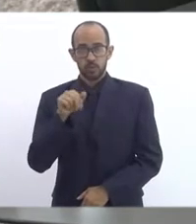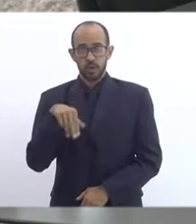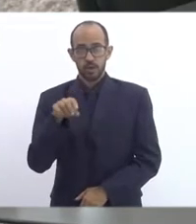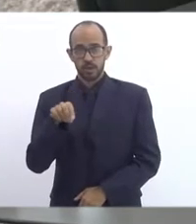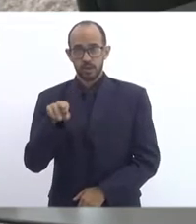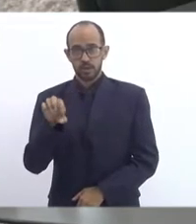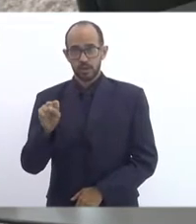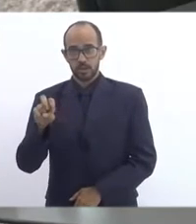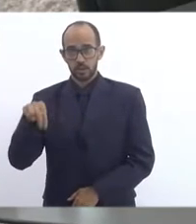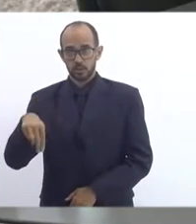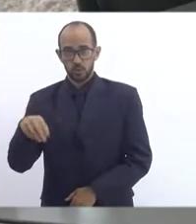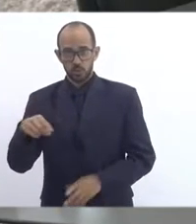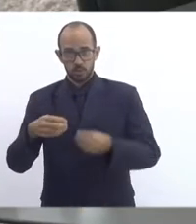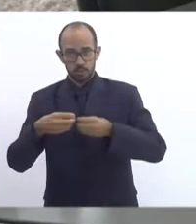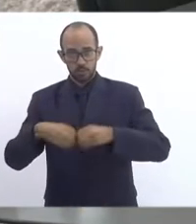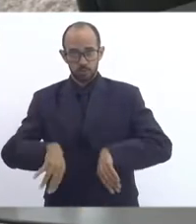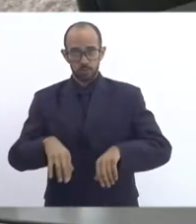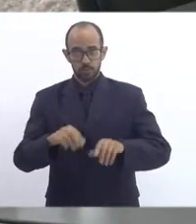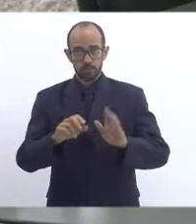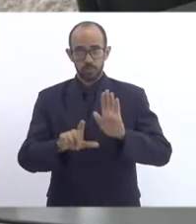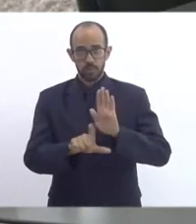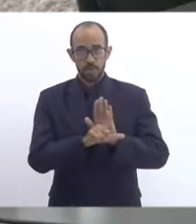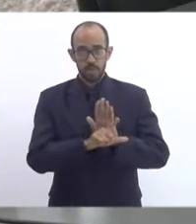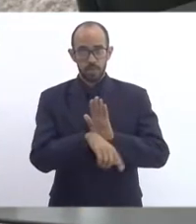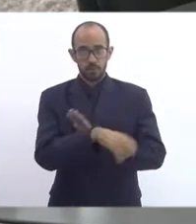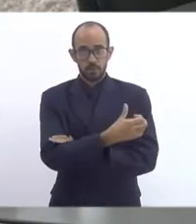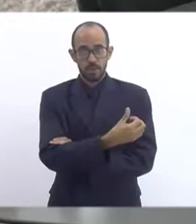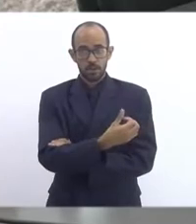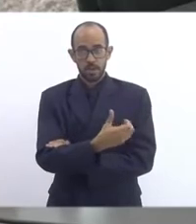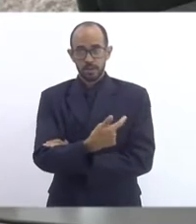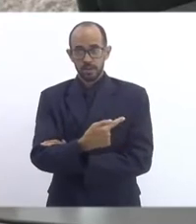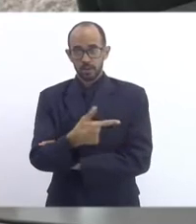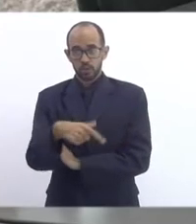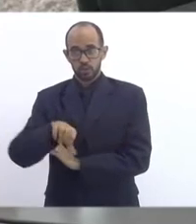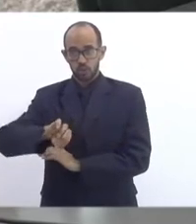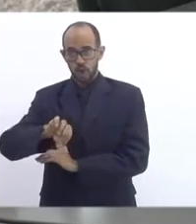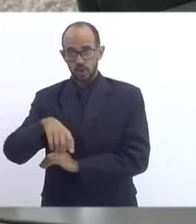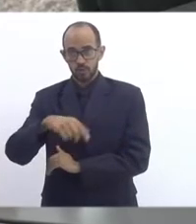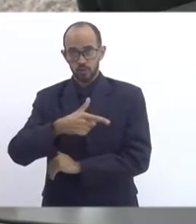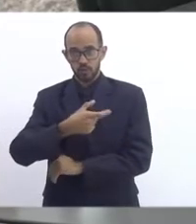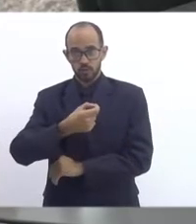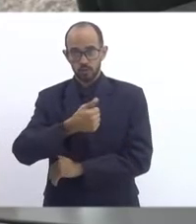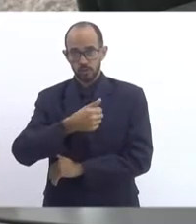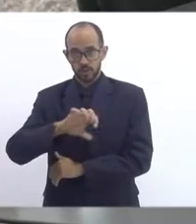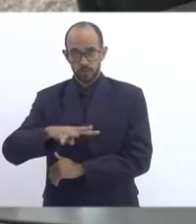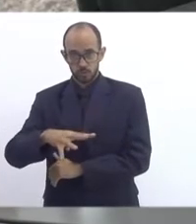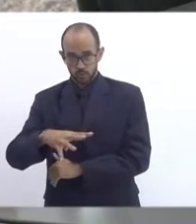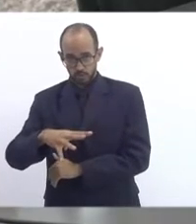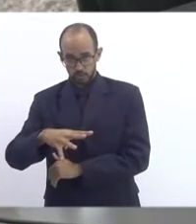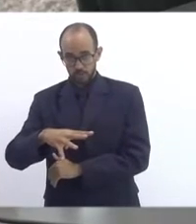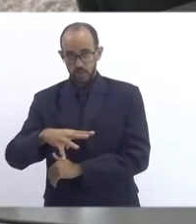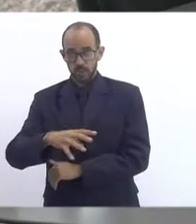pela prejudicabilidade pela lei 6679 de 13 de janeiro de 2014.